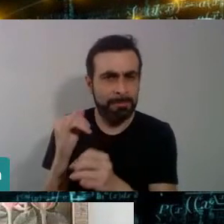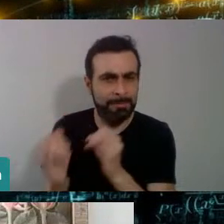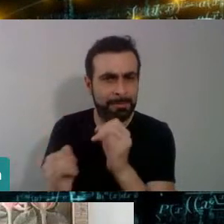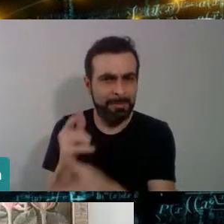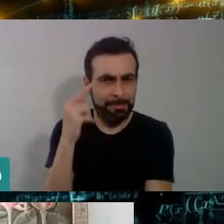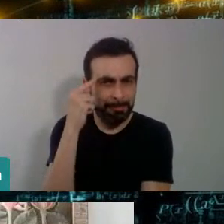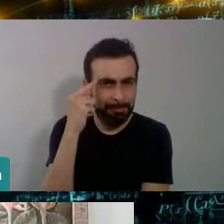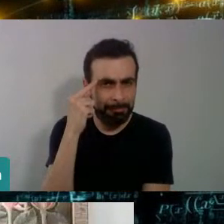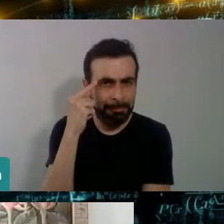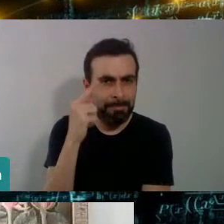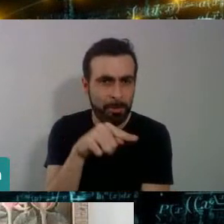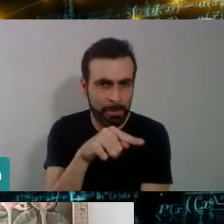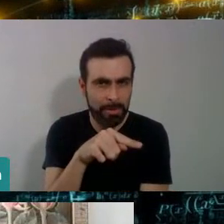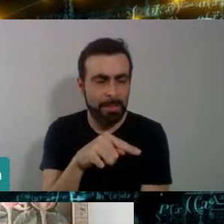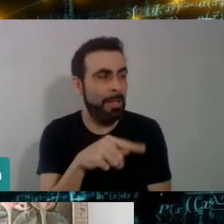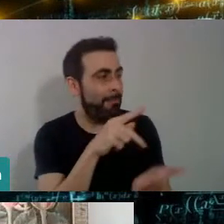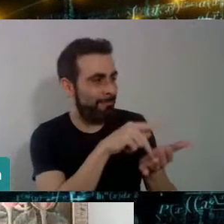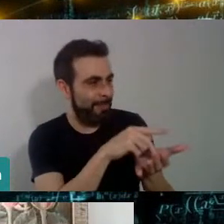Ah, verdade.